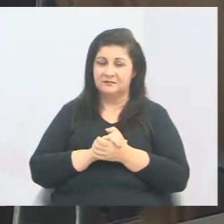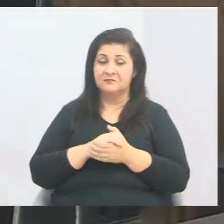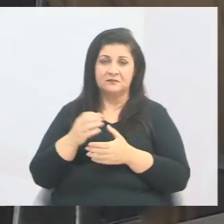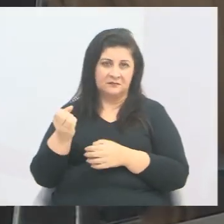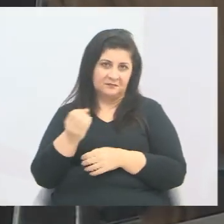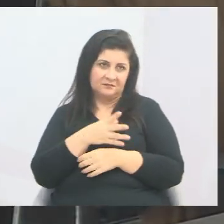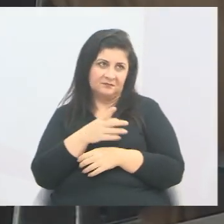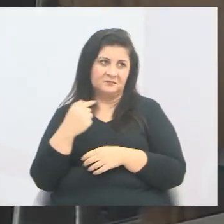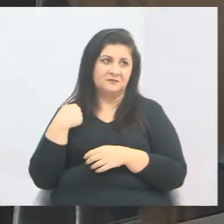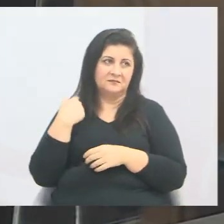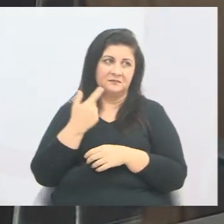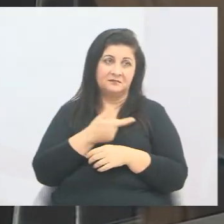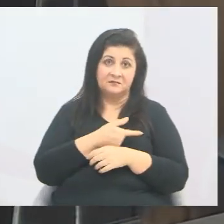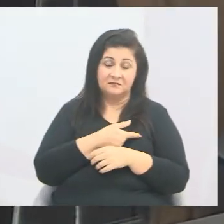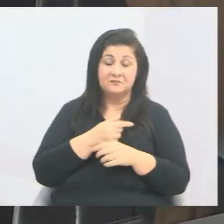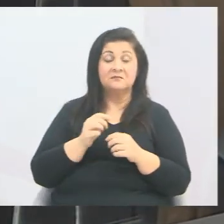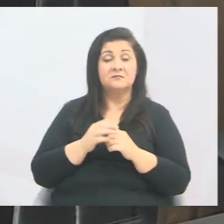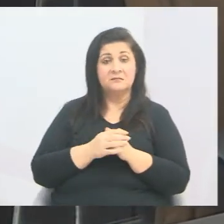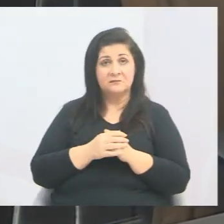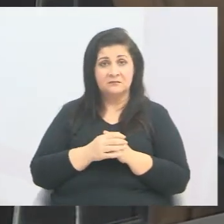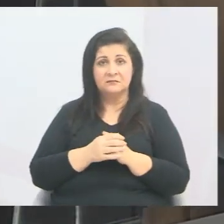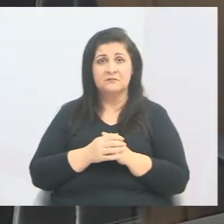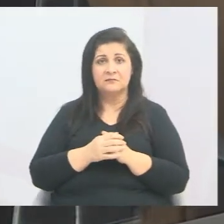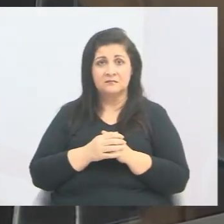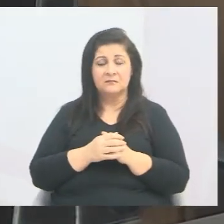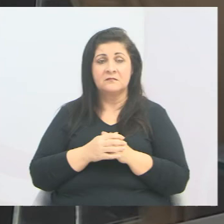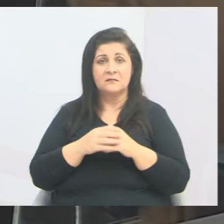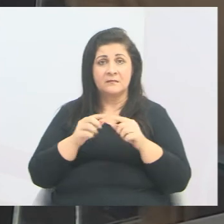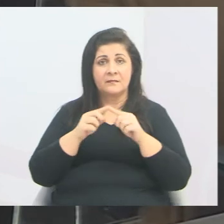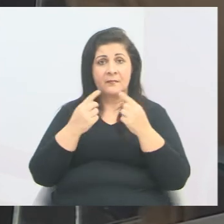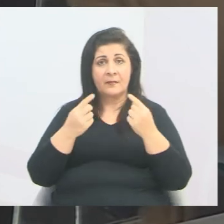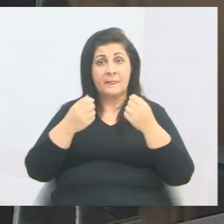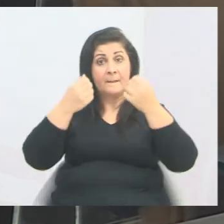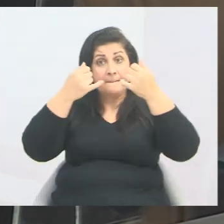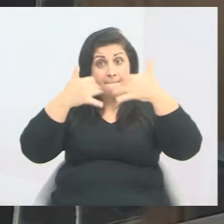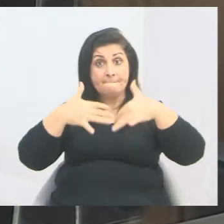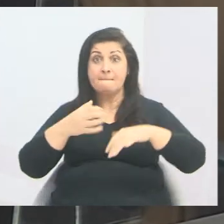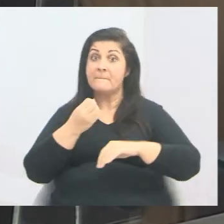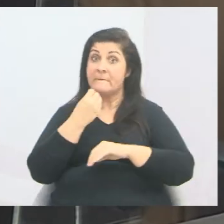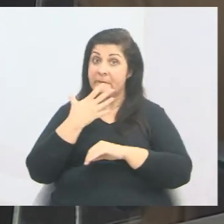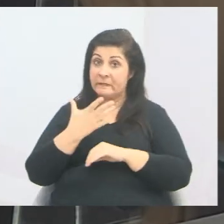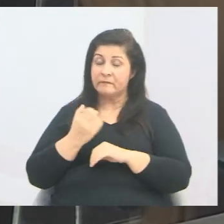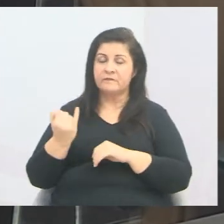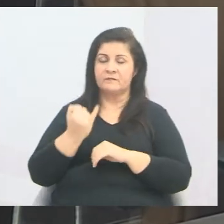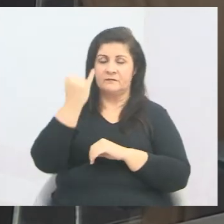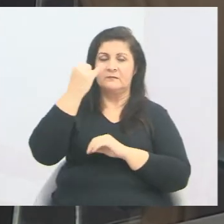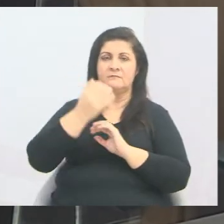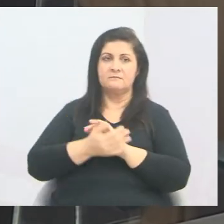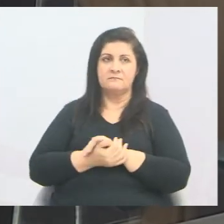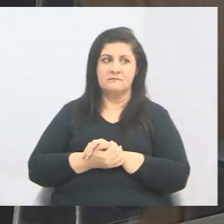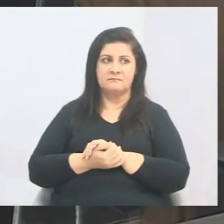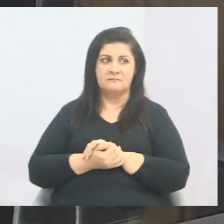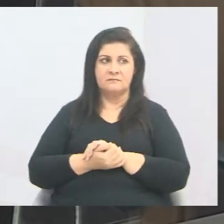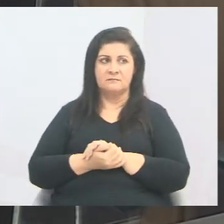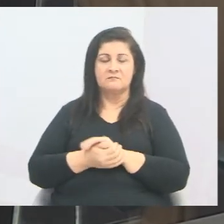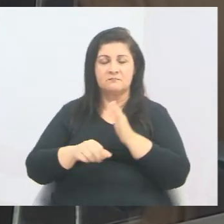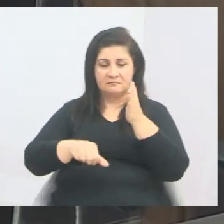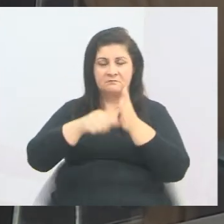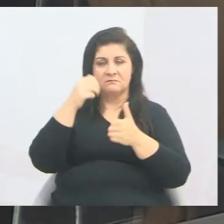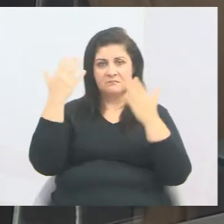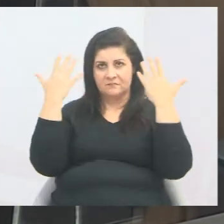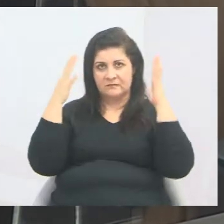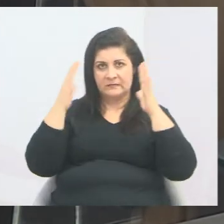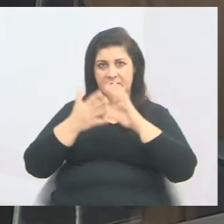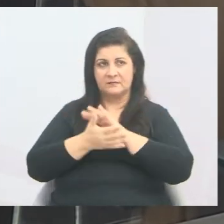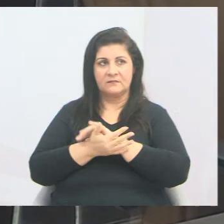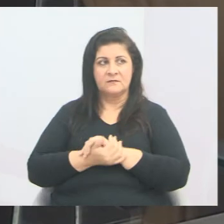nós, né, Roninha? Acaba se tornando de maneira didática, isso é muito importante. Então, primeiramente,